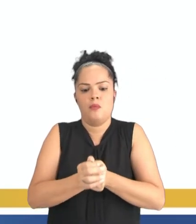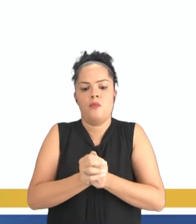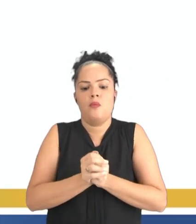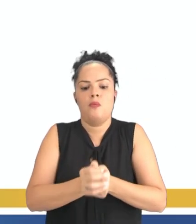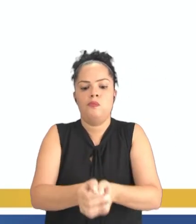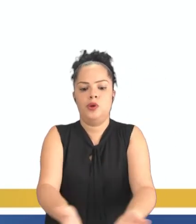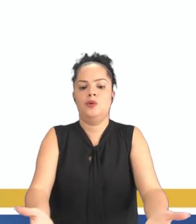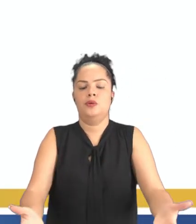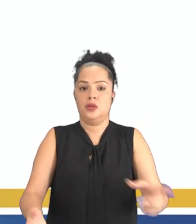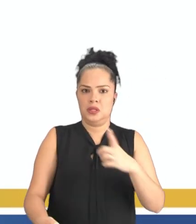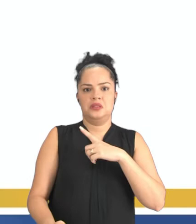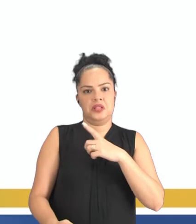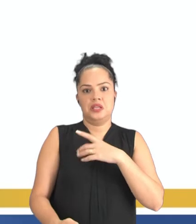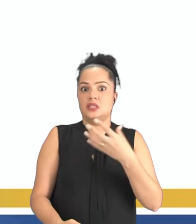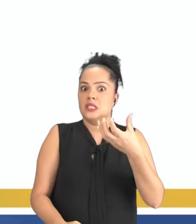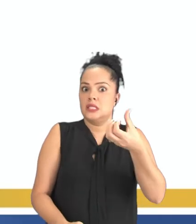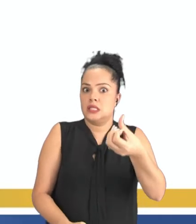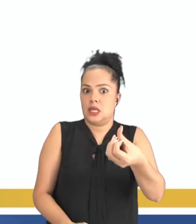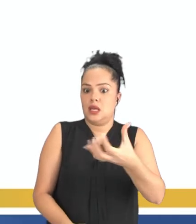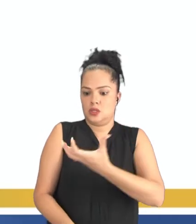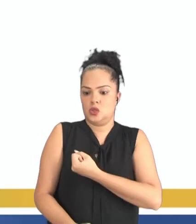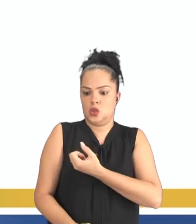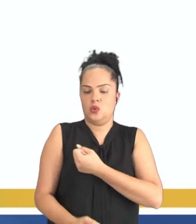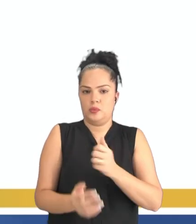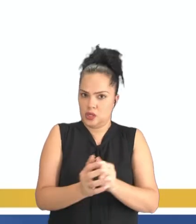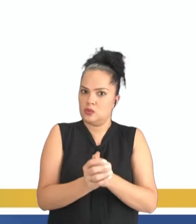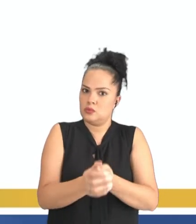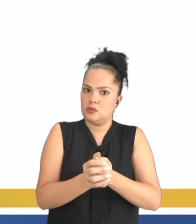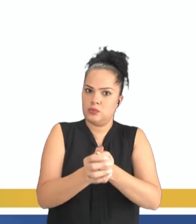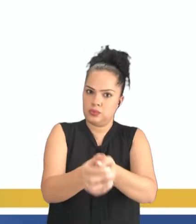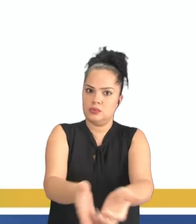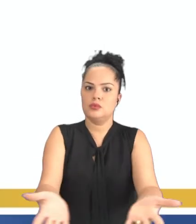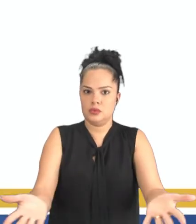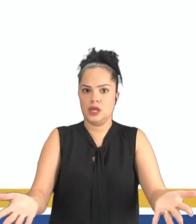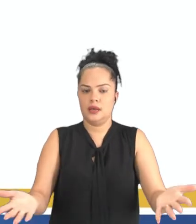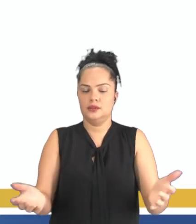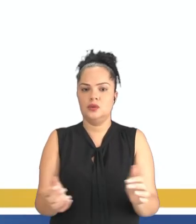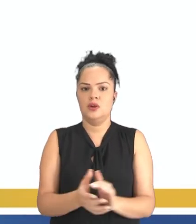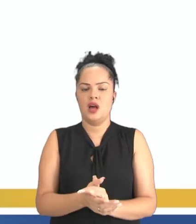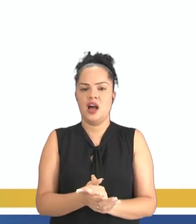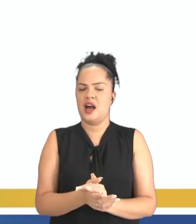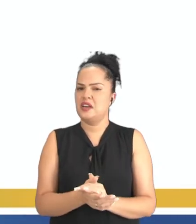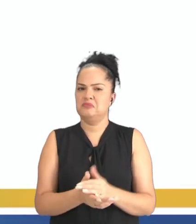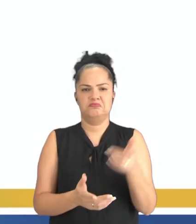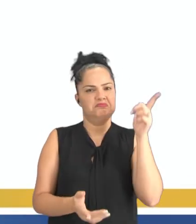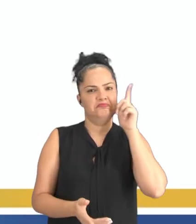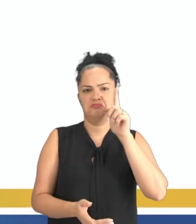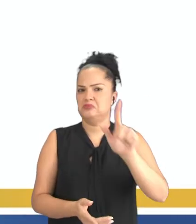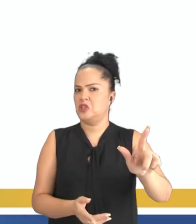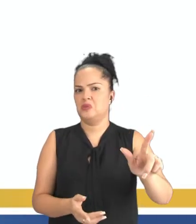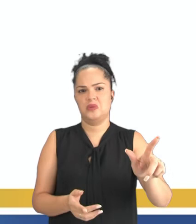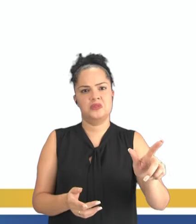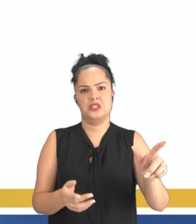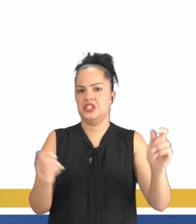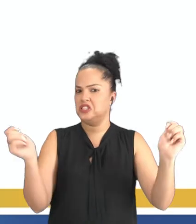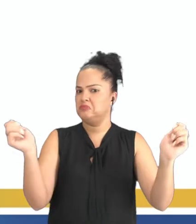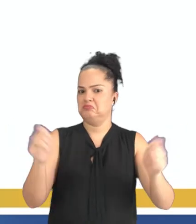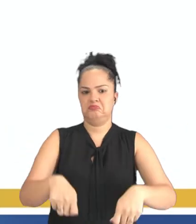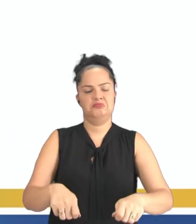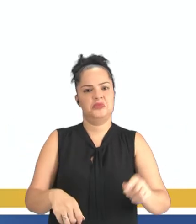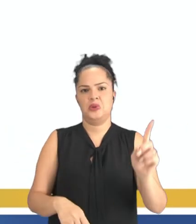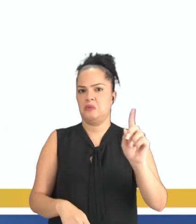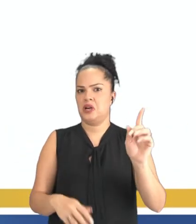um desses números. Agora, por exemplo, um evento que seria nulo, um evento impossível, cair a face 8. Não